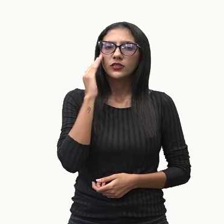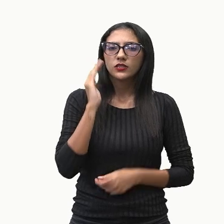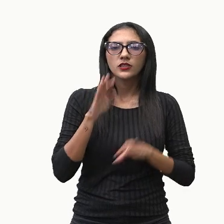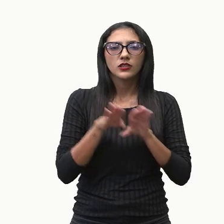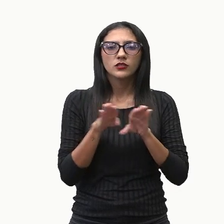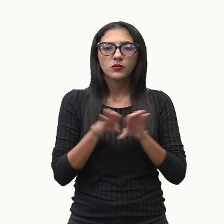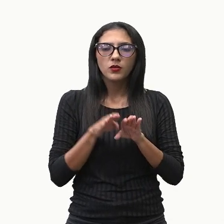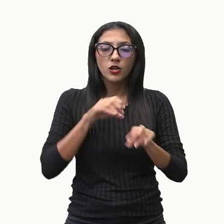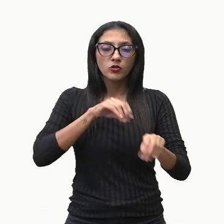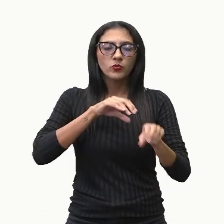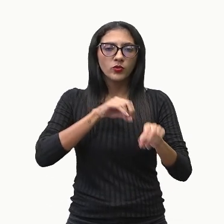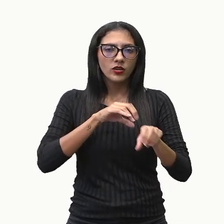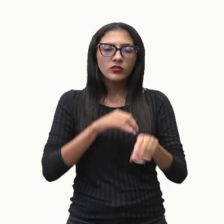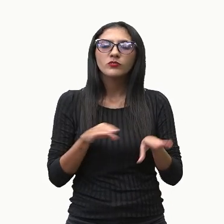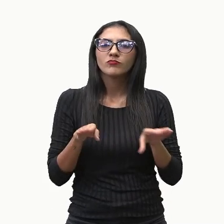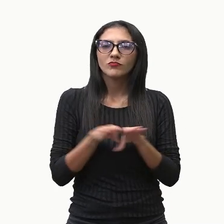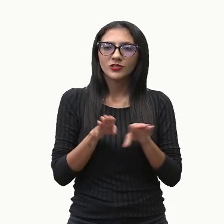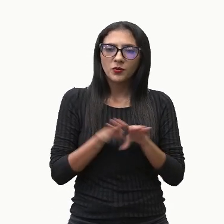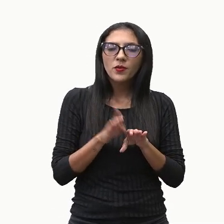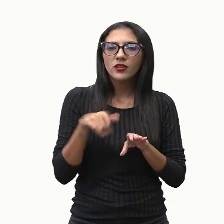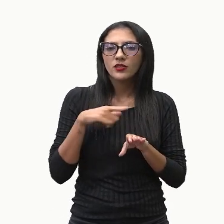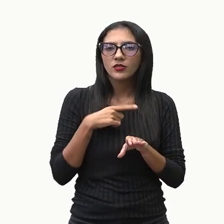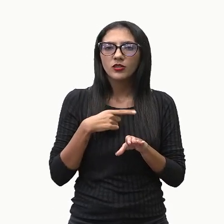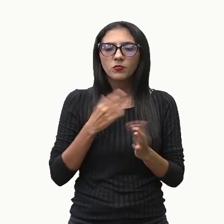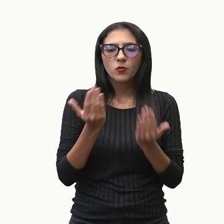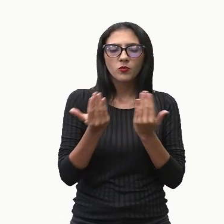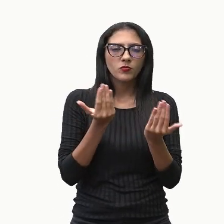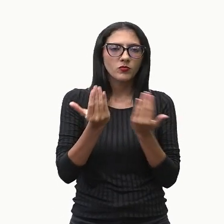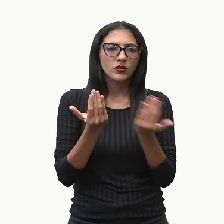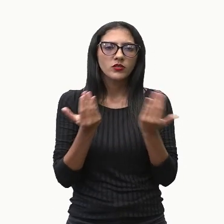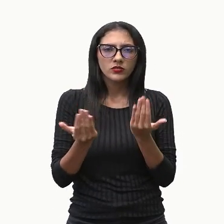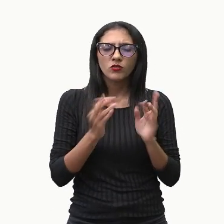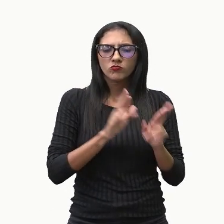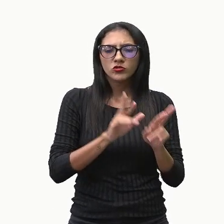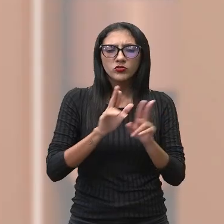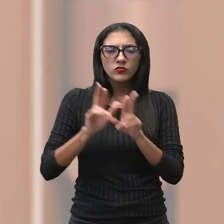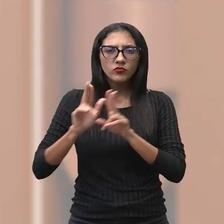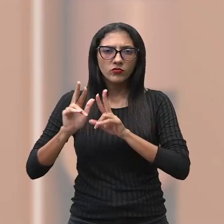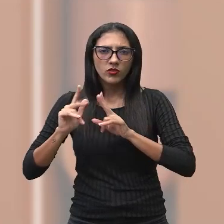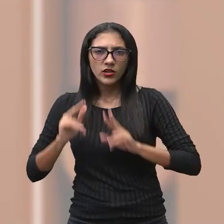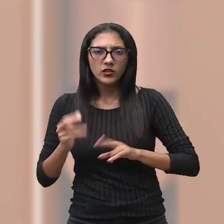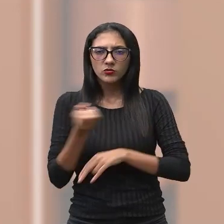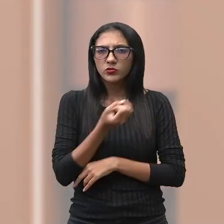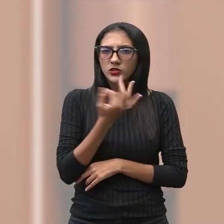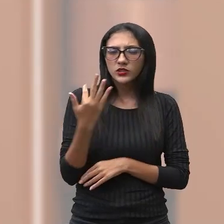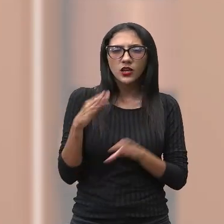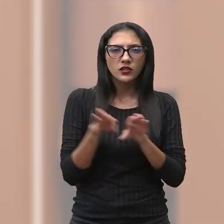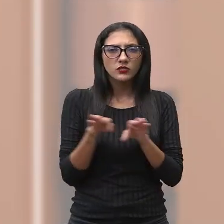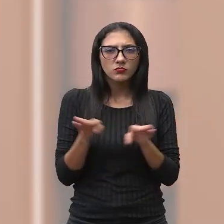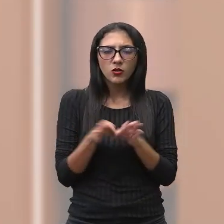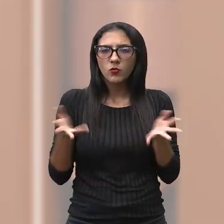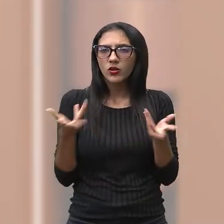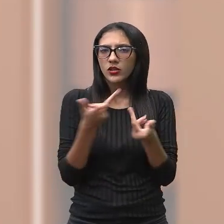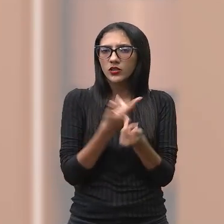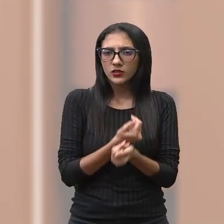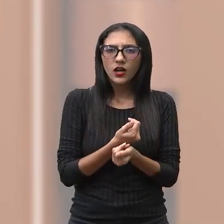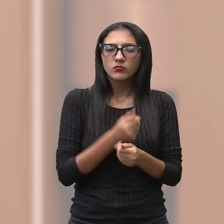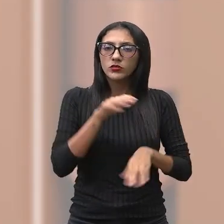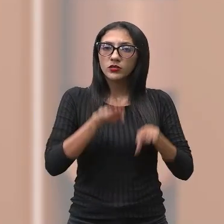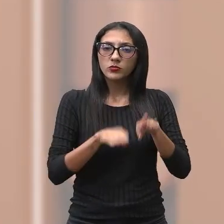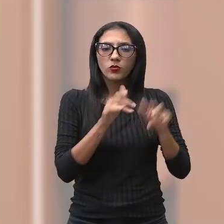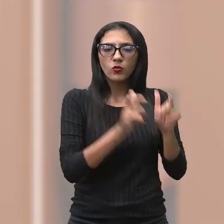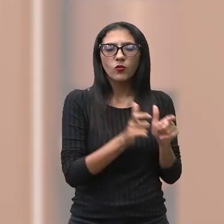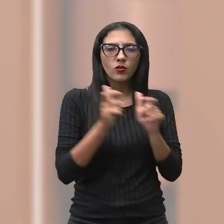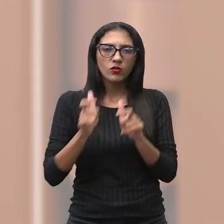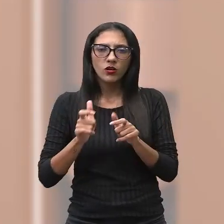a educação tem diferentes aí pontuações, né? Tem diferentes qualidades entre um lugar e outro,